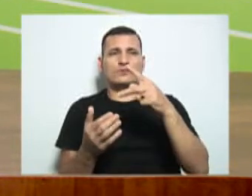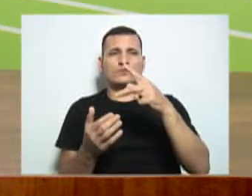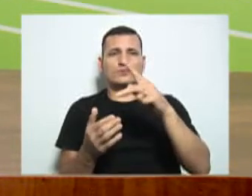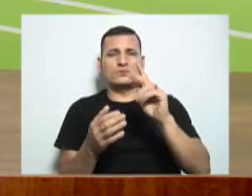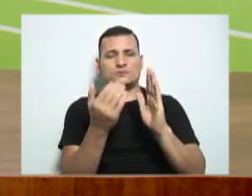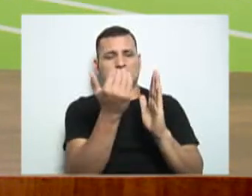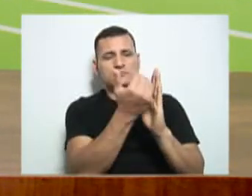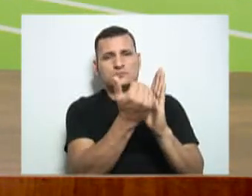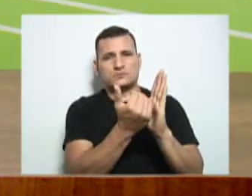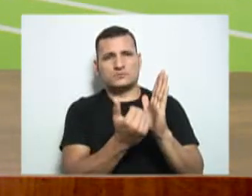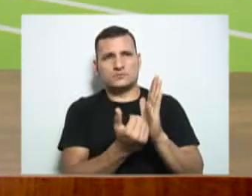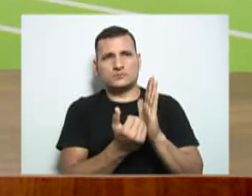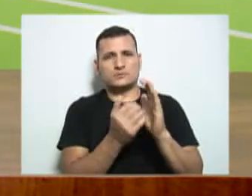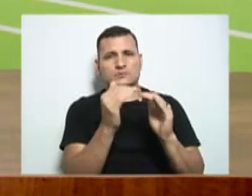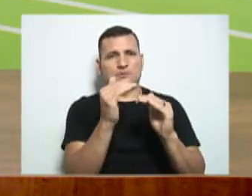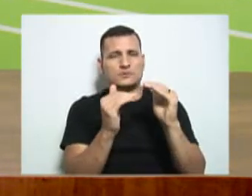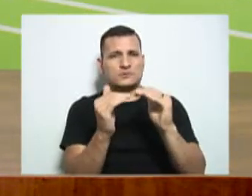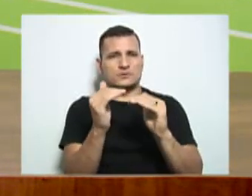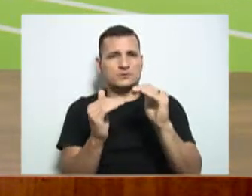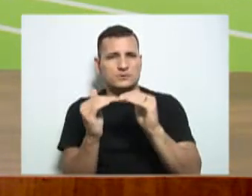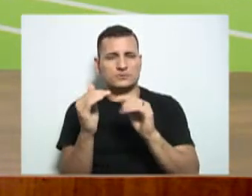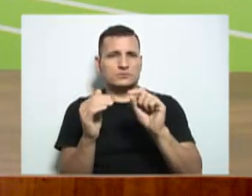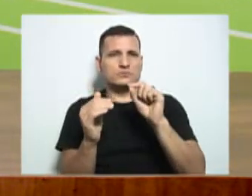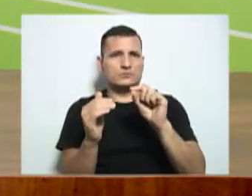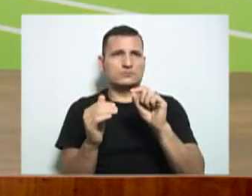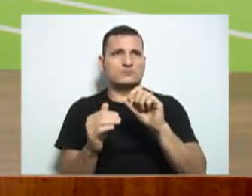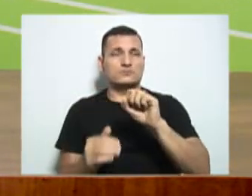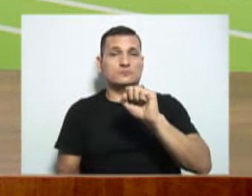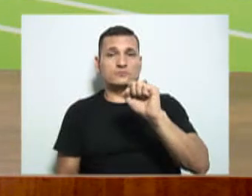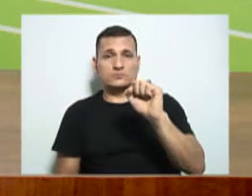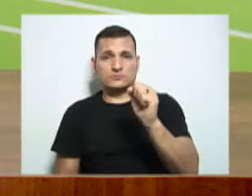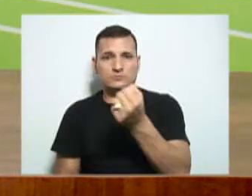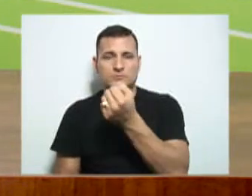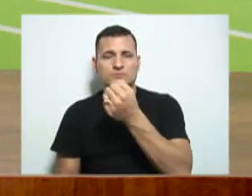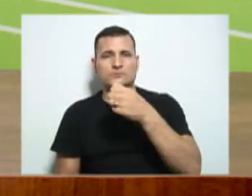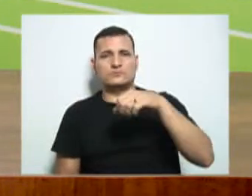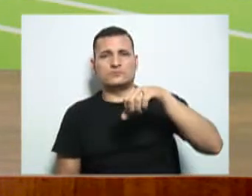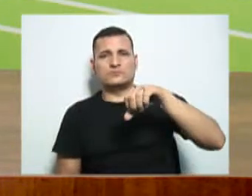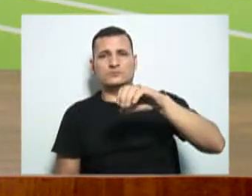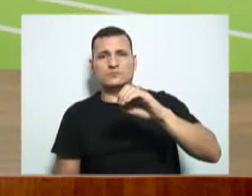ponto de equilíbrio, que é o quê? R$